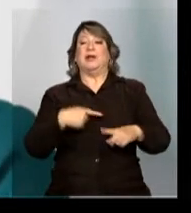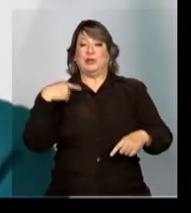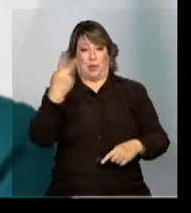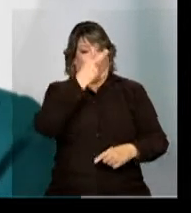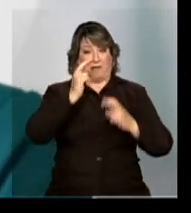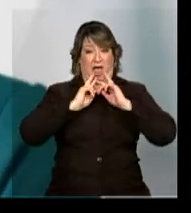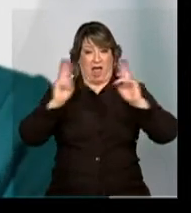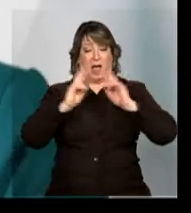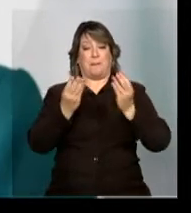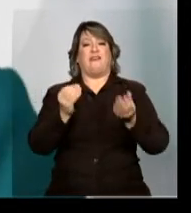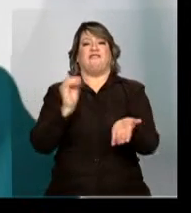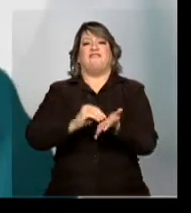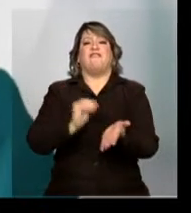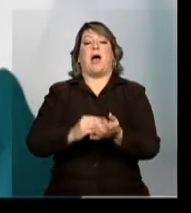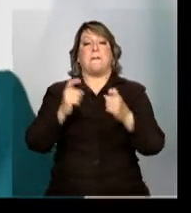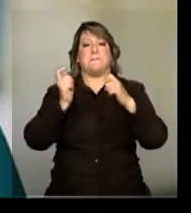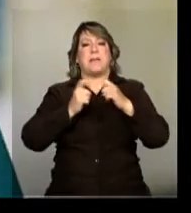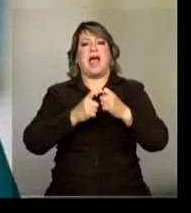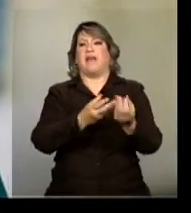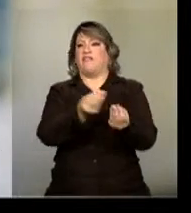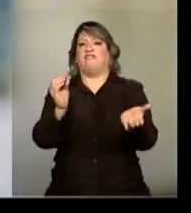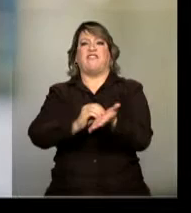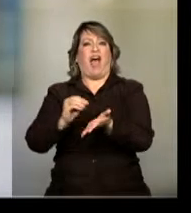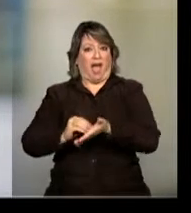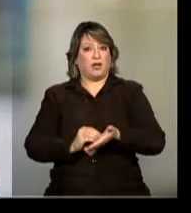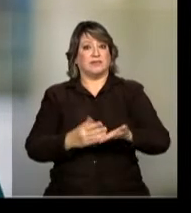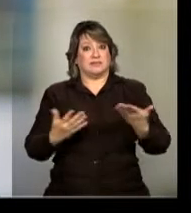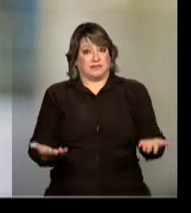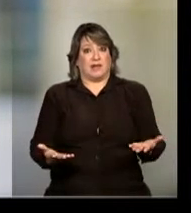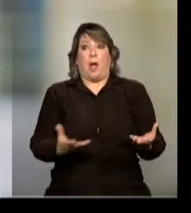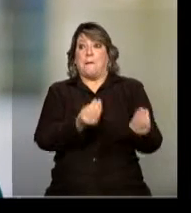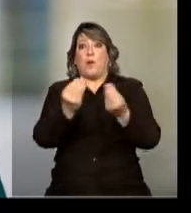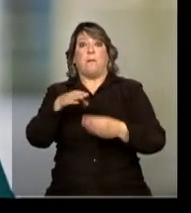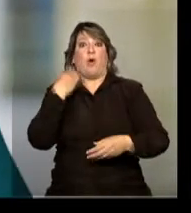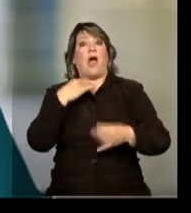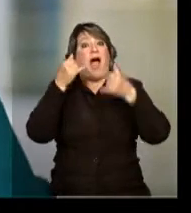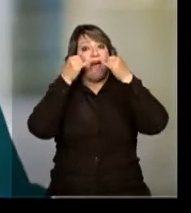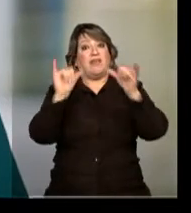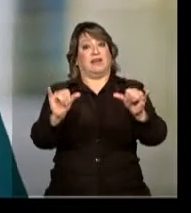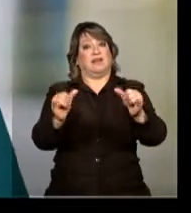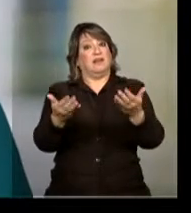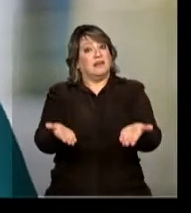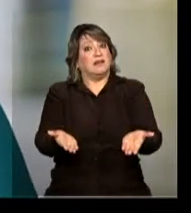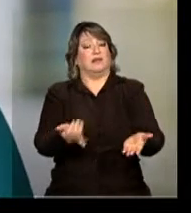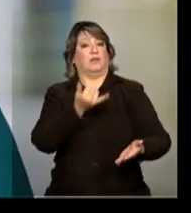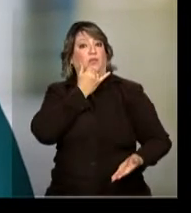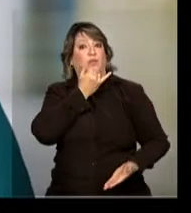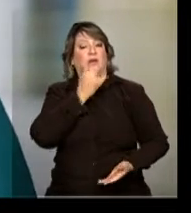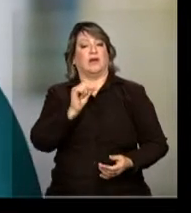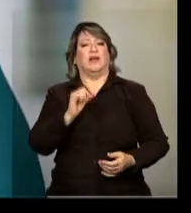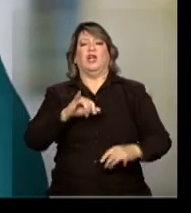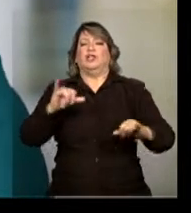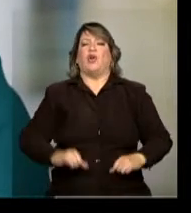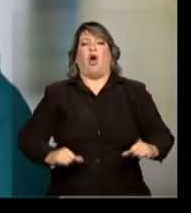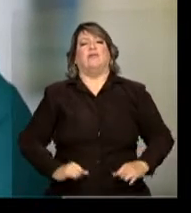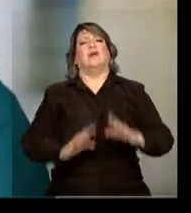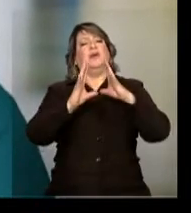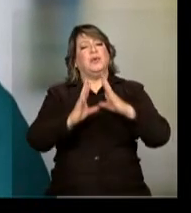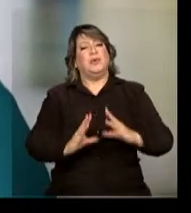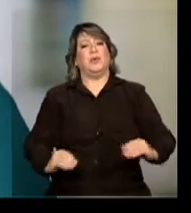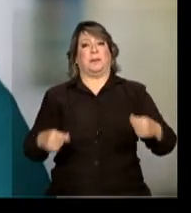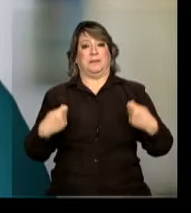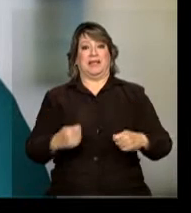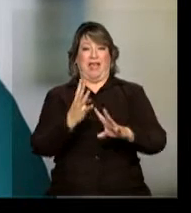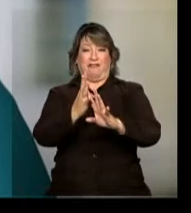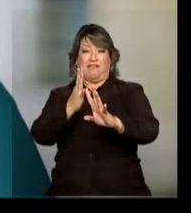forte da população pobre muita morte pode ser evitada muita dor diminuída e muita